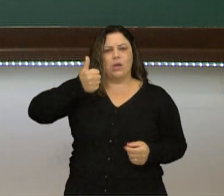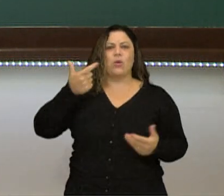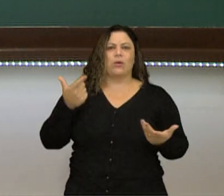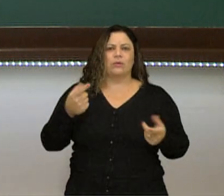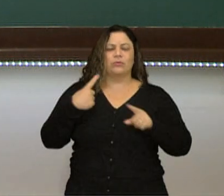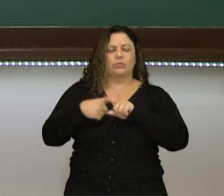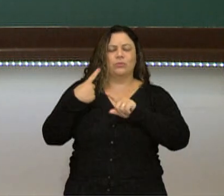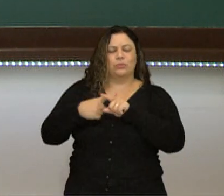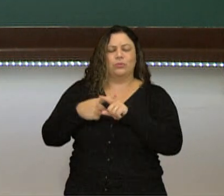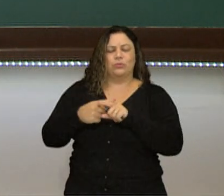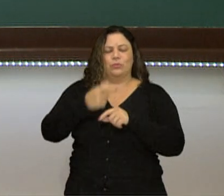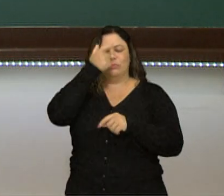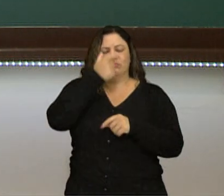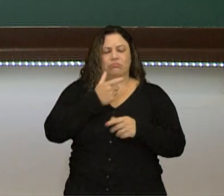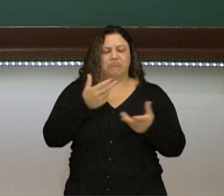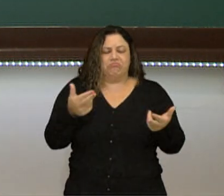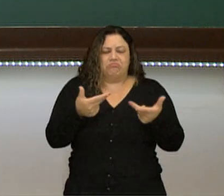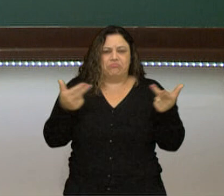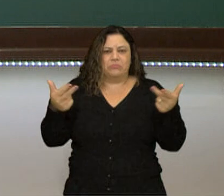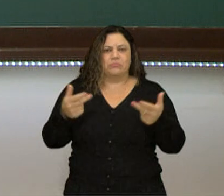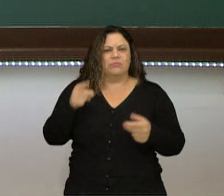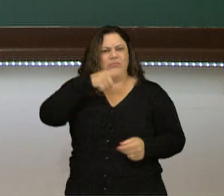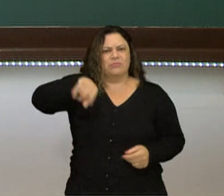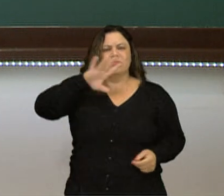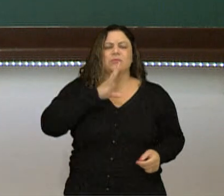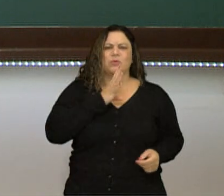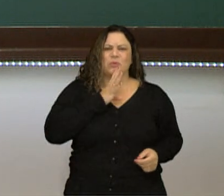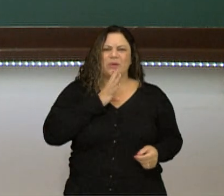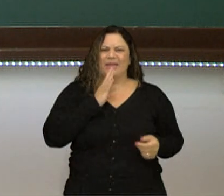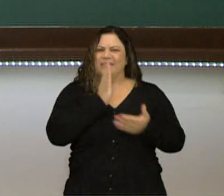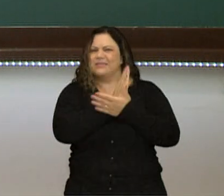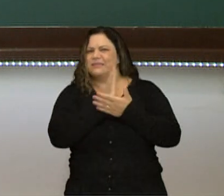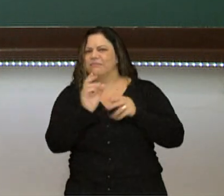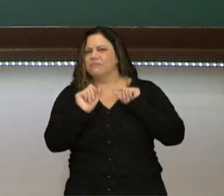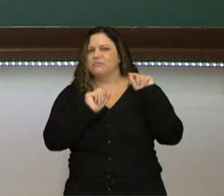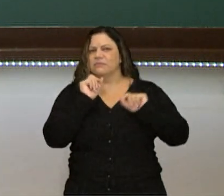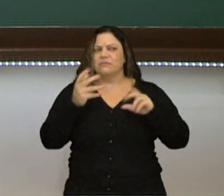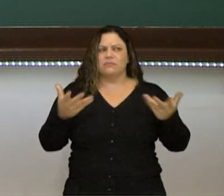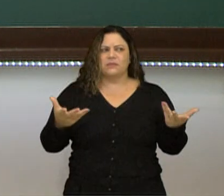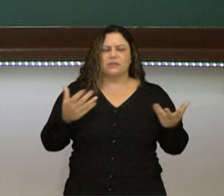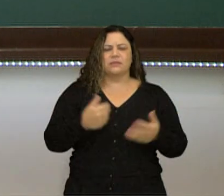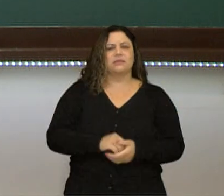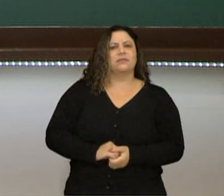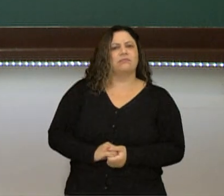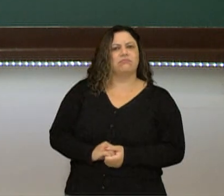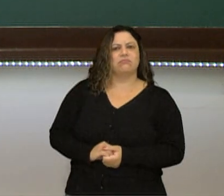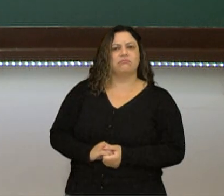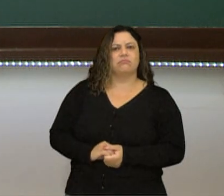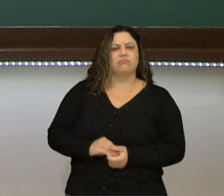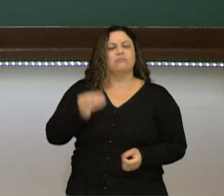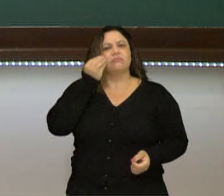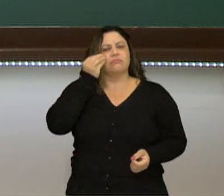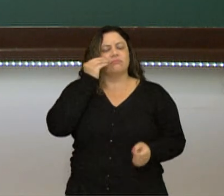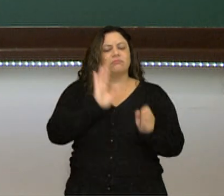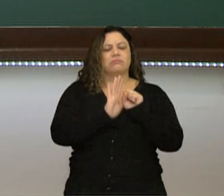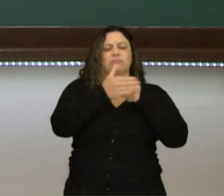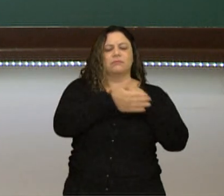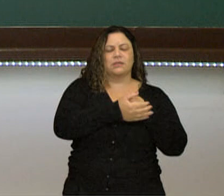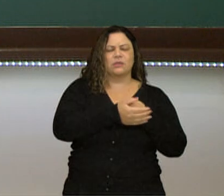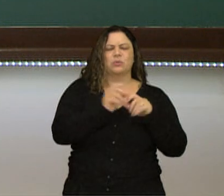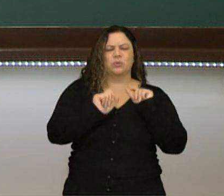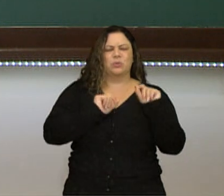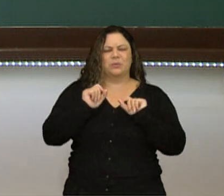que eu sou. Conhece alguém assim? Já conheceram alguém que, para tentar esconder muitas vezes o